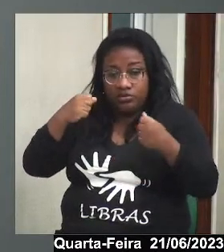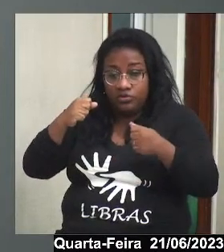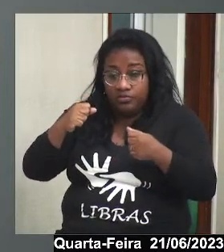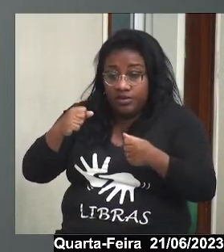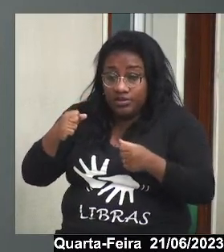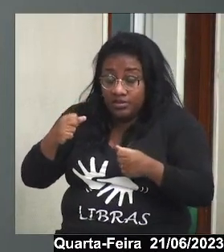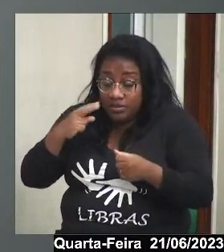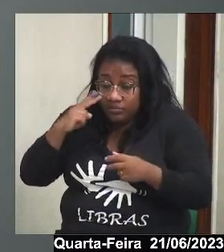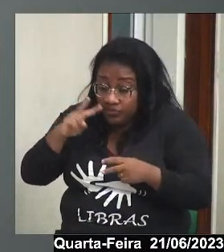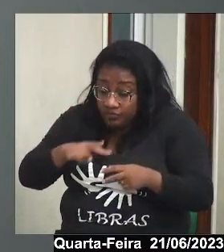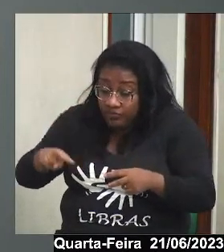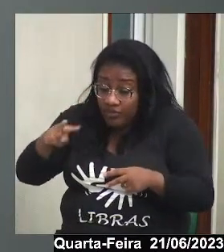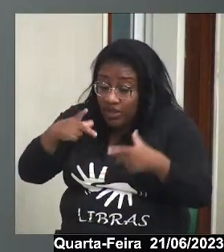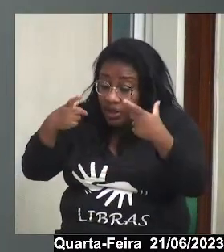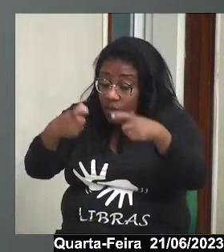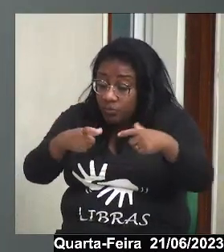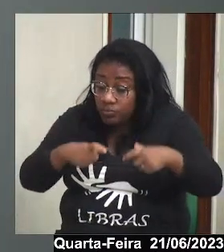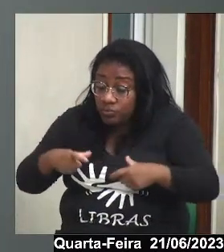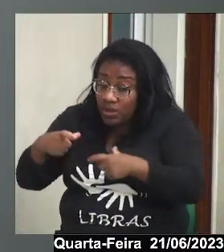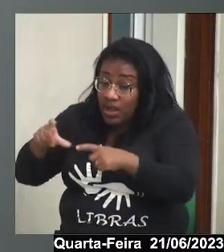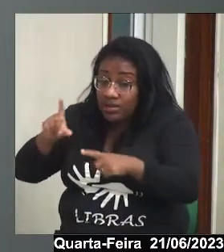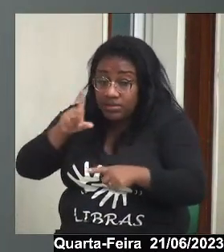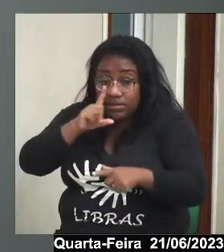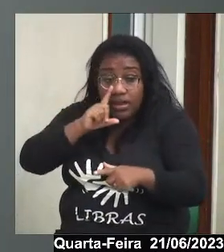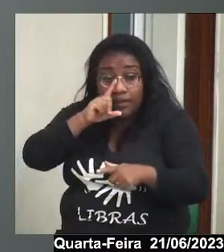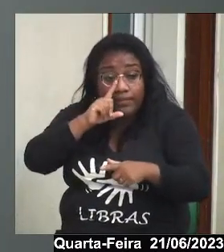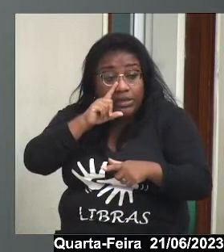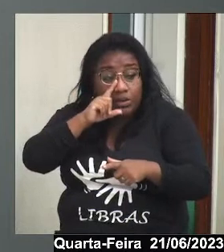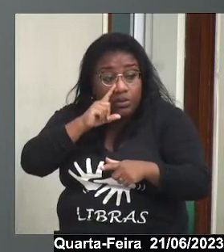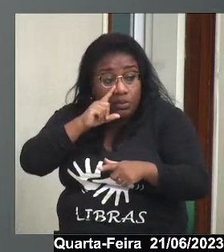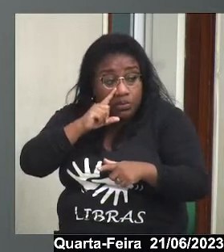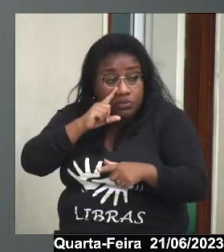precisamos mapear todas essas regiões, né,